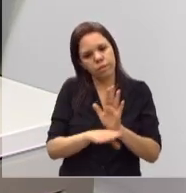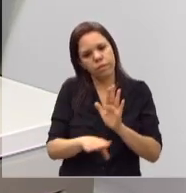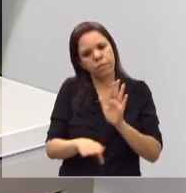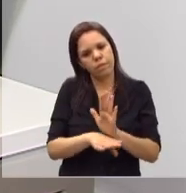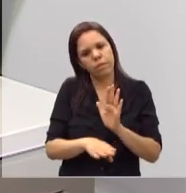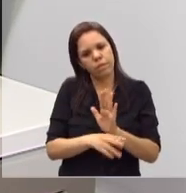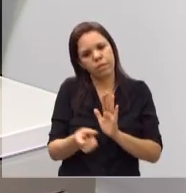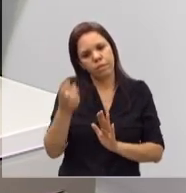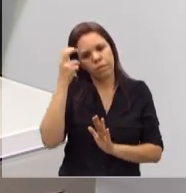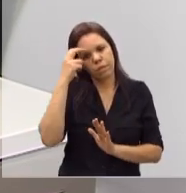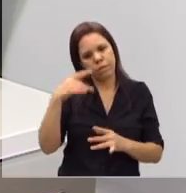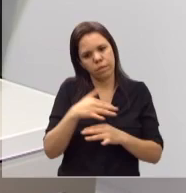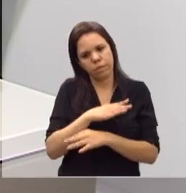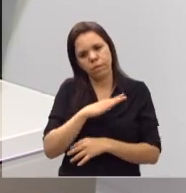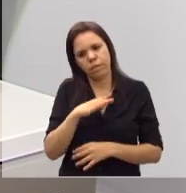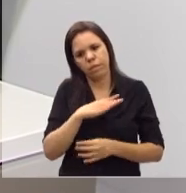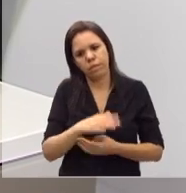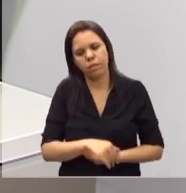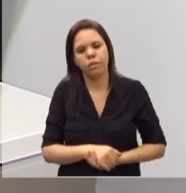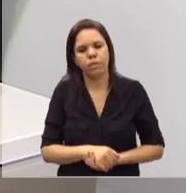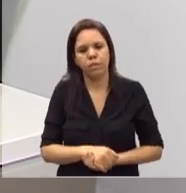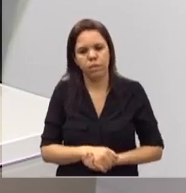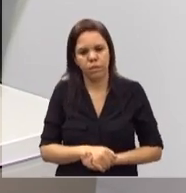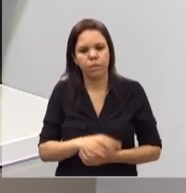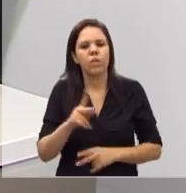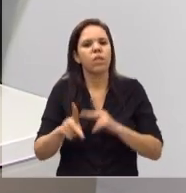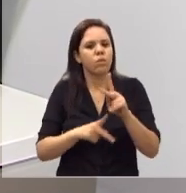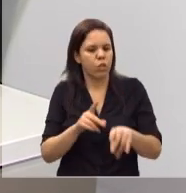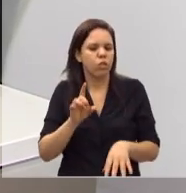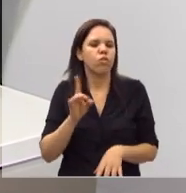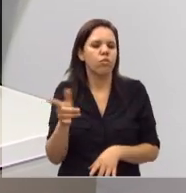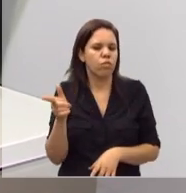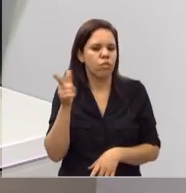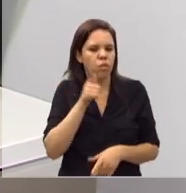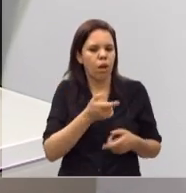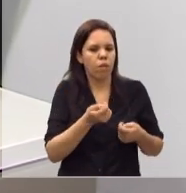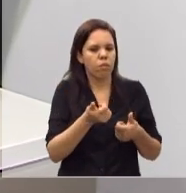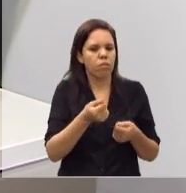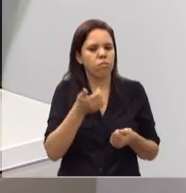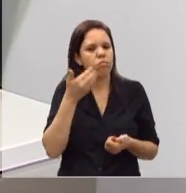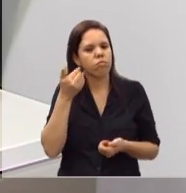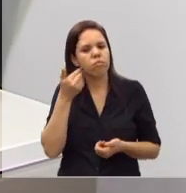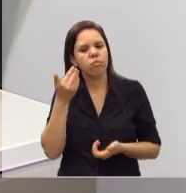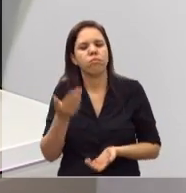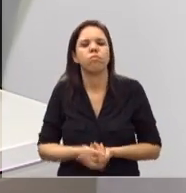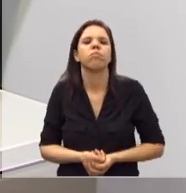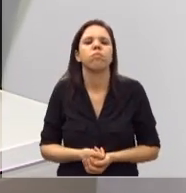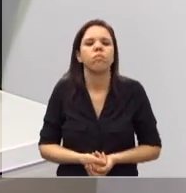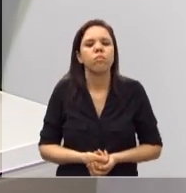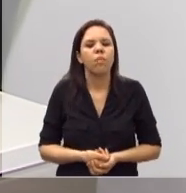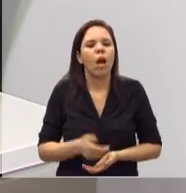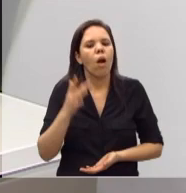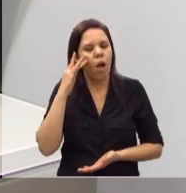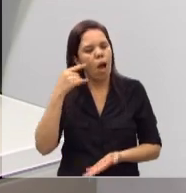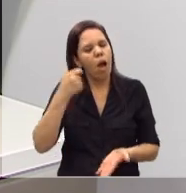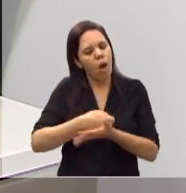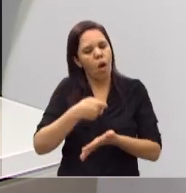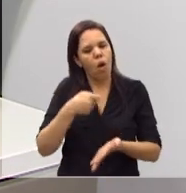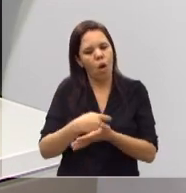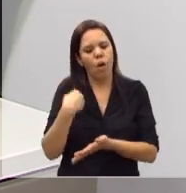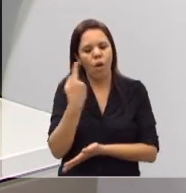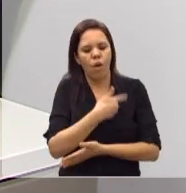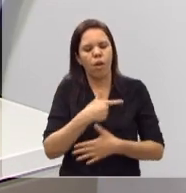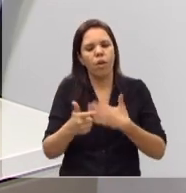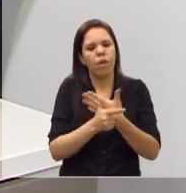a cultura da cidade. A população aí só ganhando. Só sai ganhando, Viviane. Eu acho que é a nossa obrigação mínima,